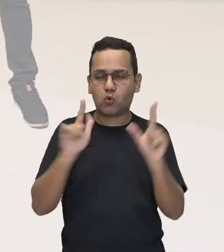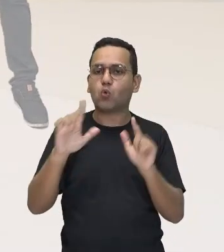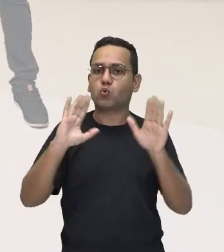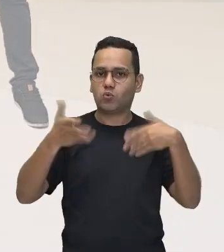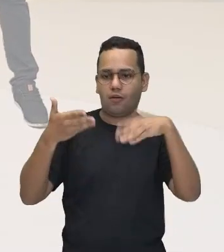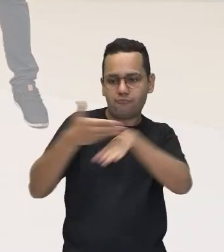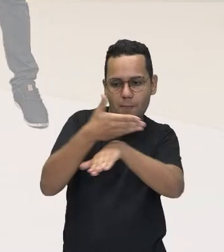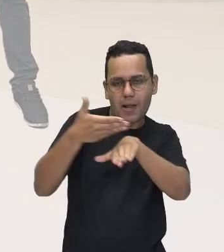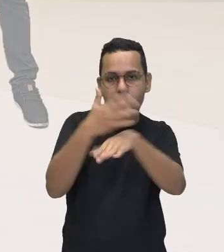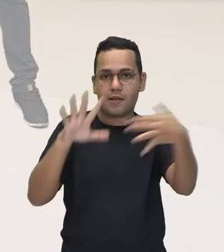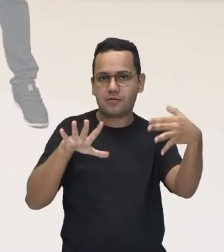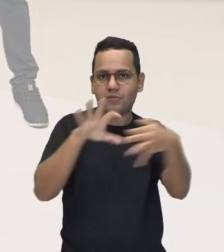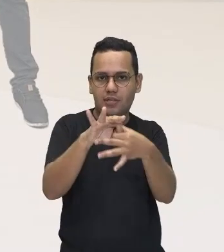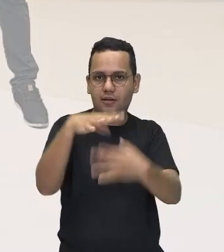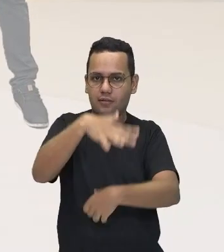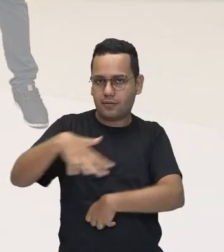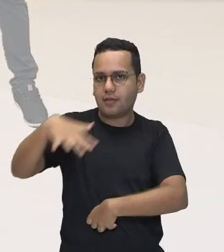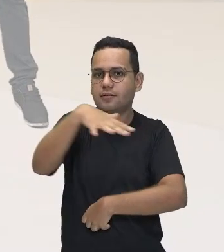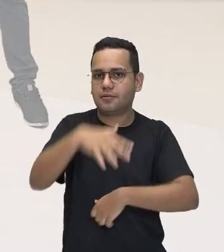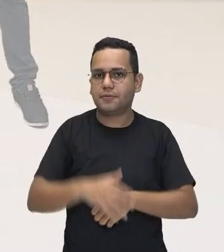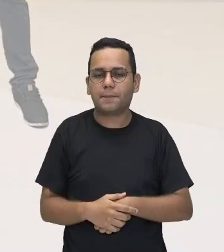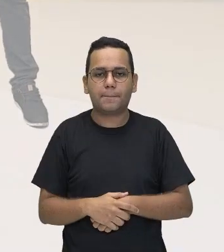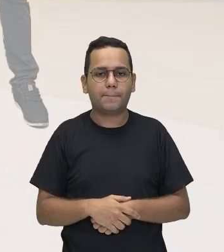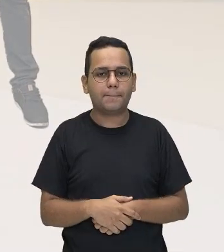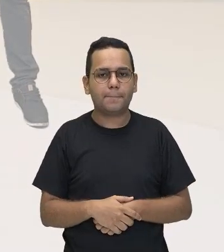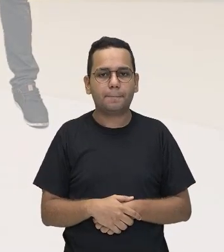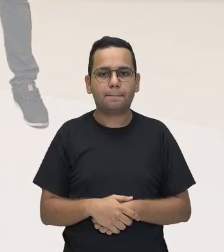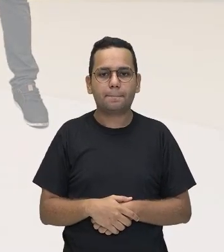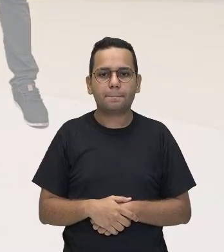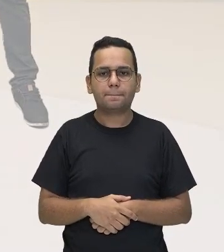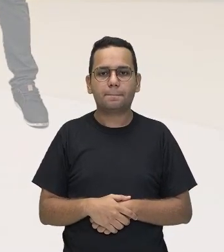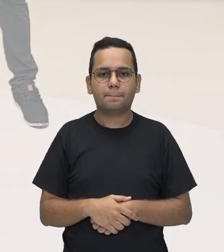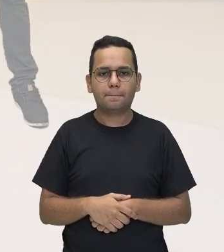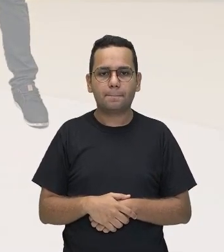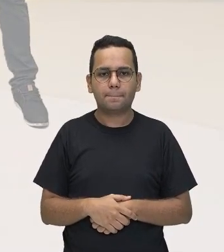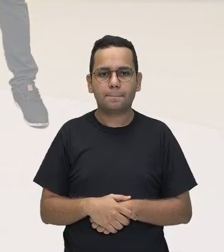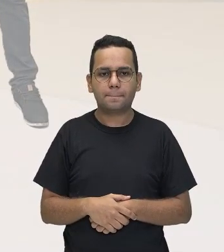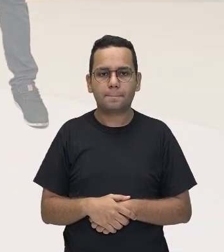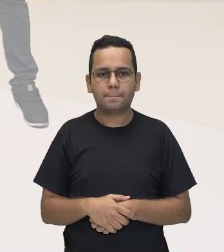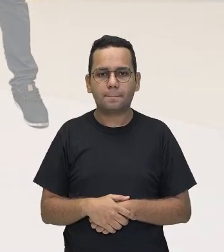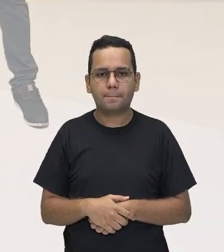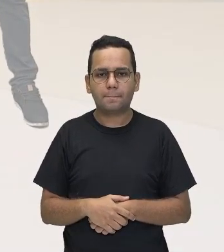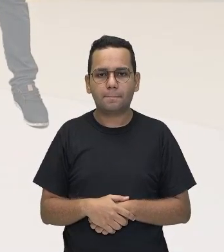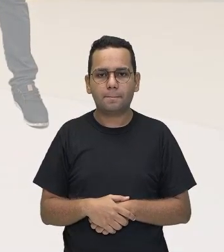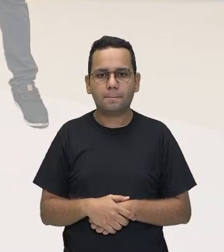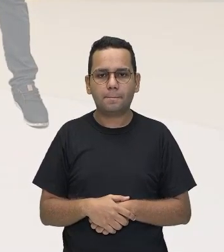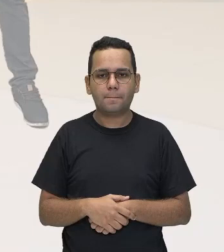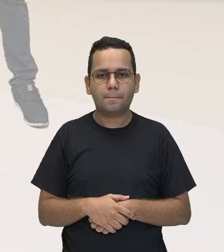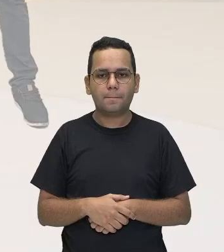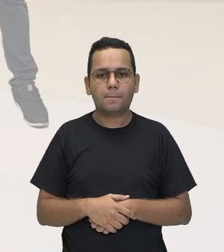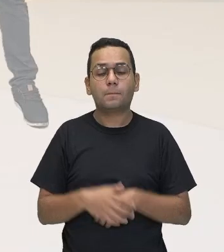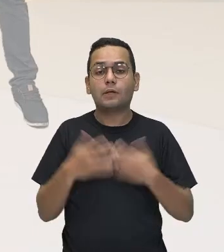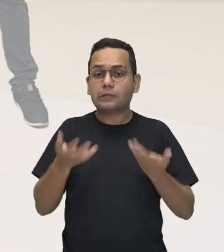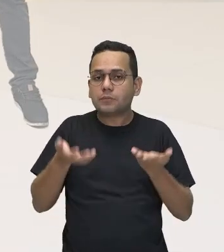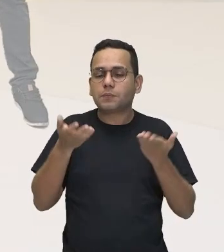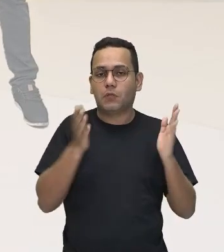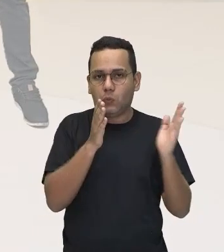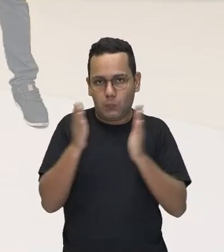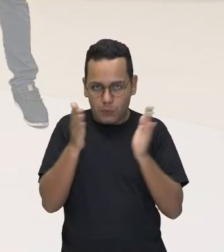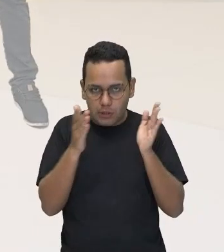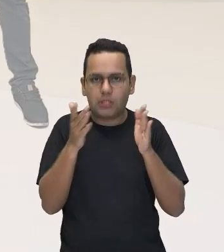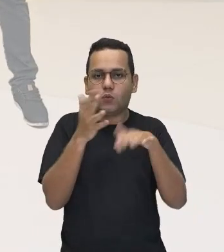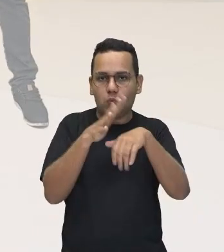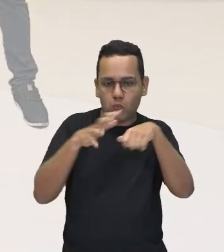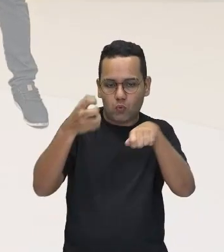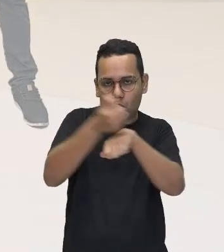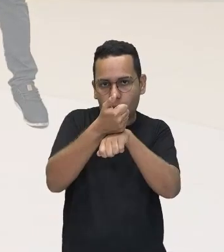processo de ocupação, não é? Exatamente, professor Eberson. São os povos originários, né, professor? Mas, paralelamente ao processo de ocupação da Amazônia, outros